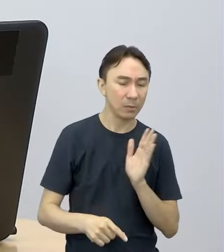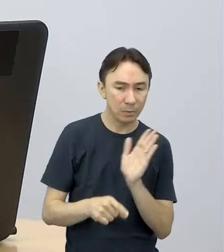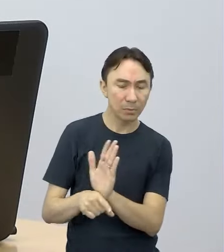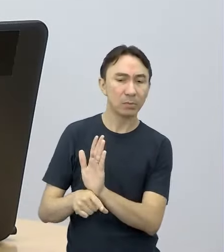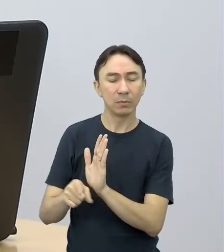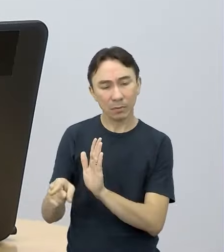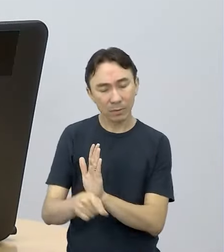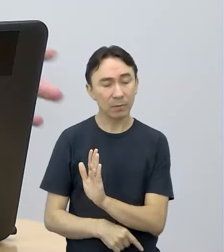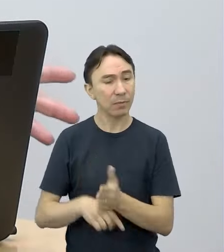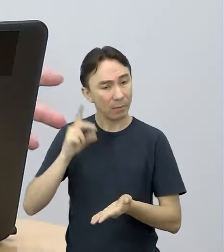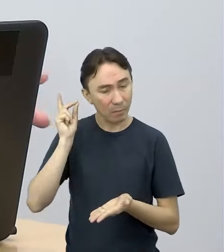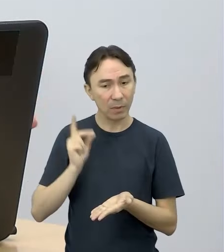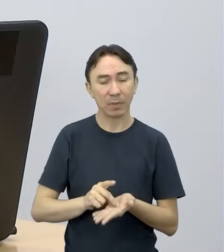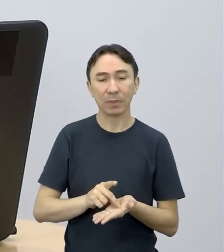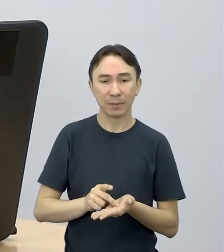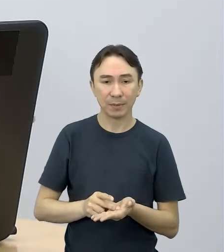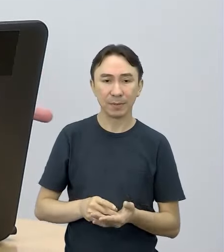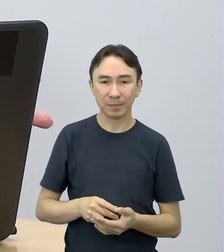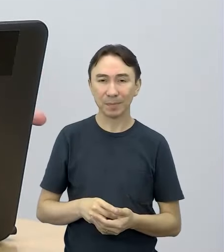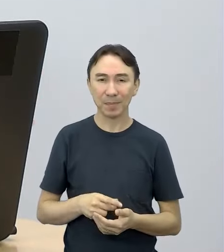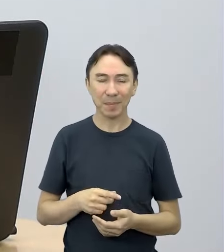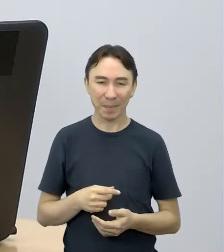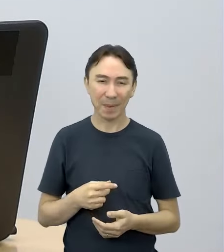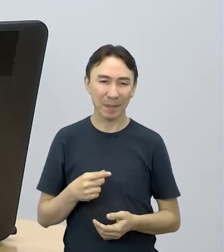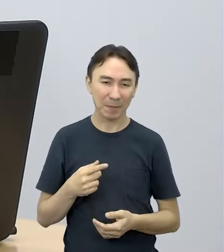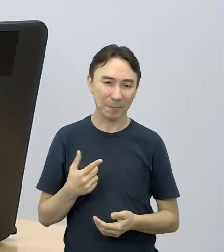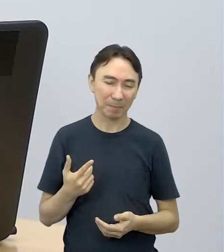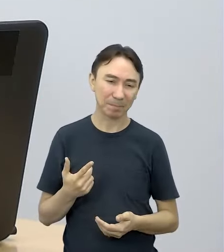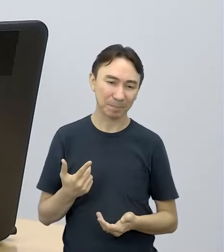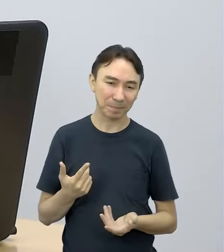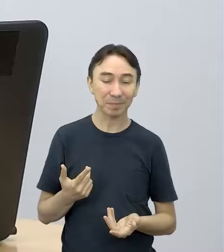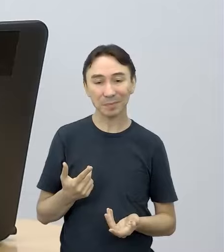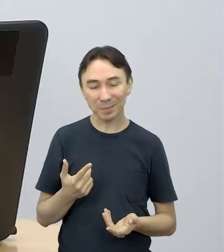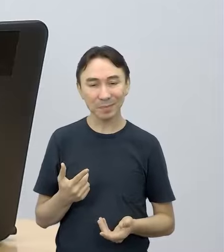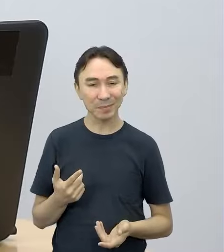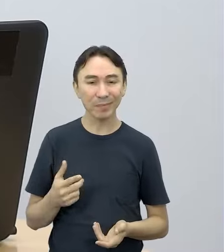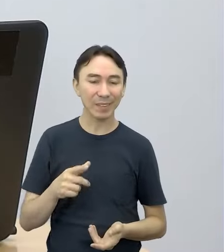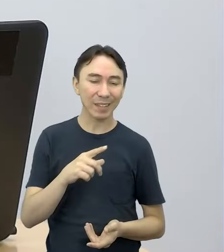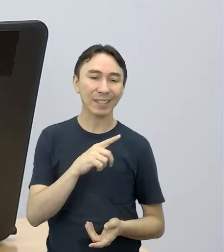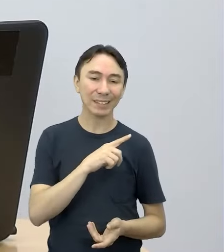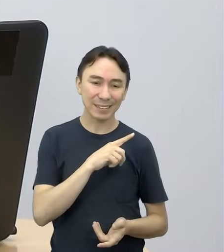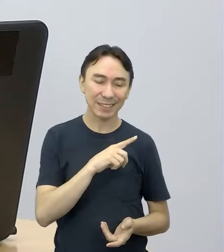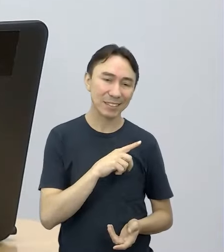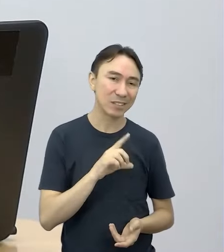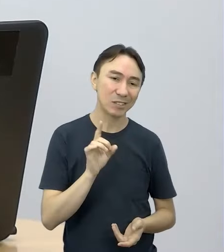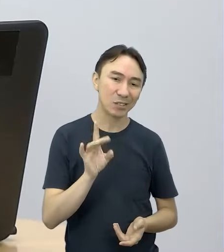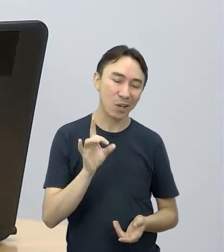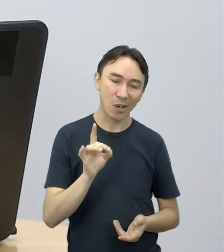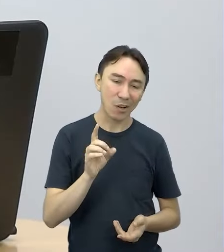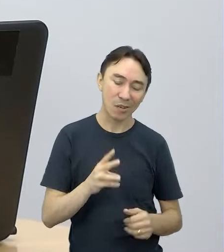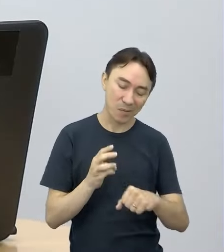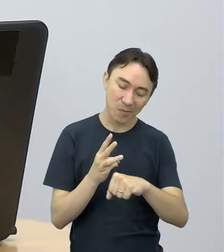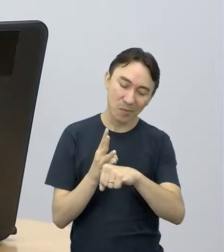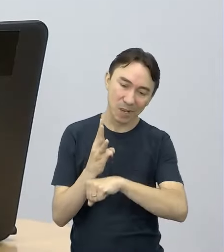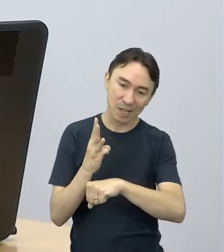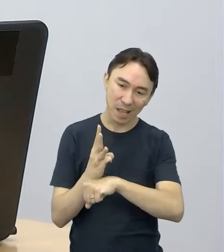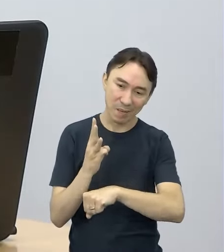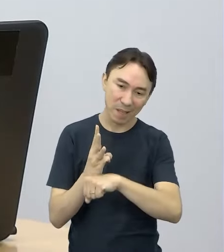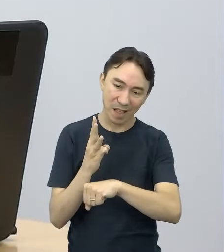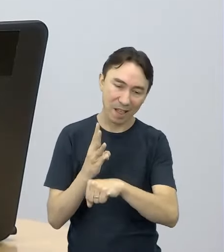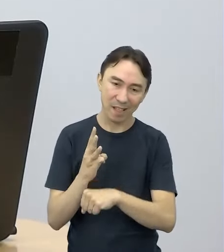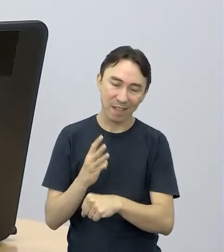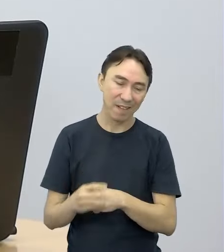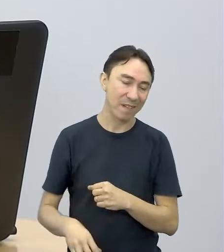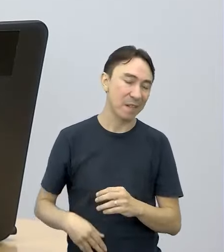né? Tirar da linha de visão a troca de mensagens, né, do WhatsApp, né, do que a tia